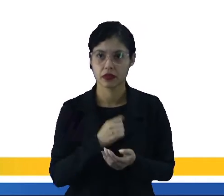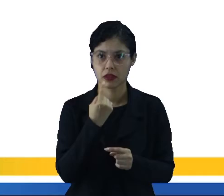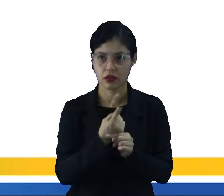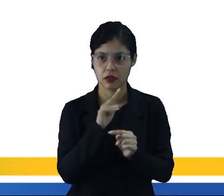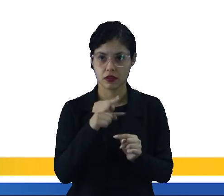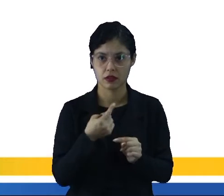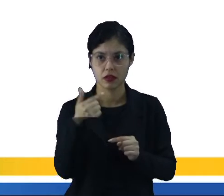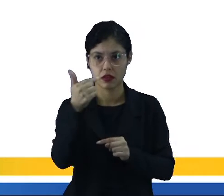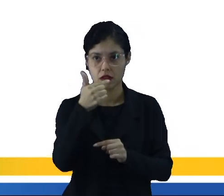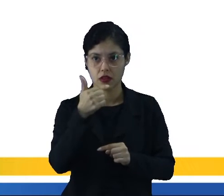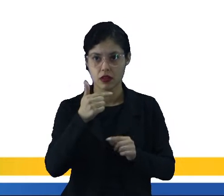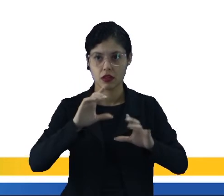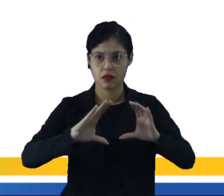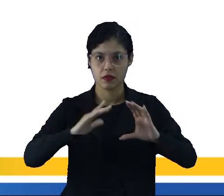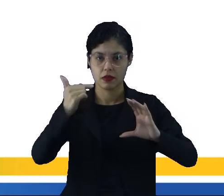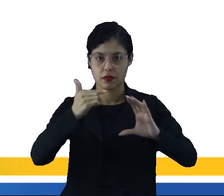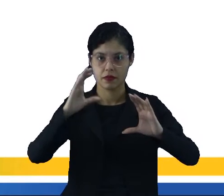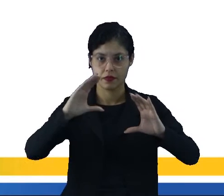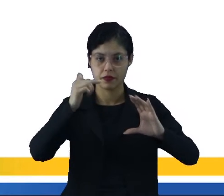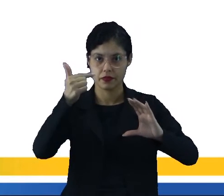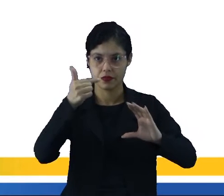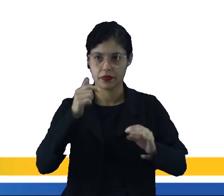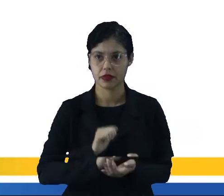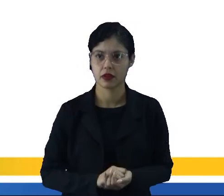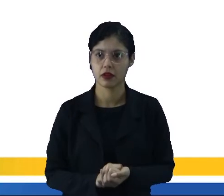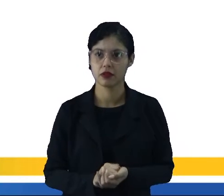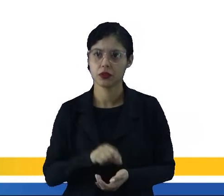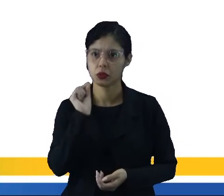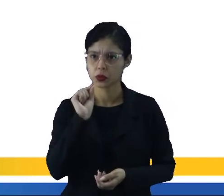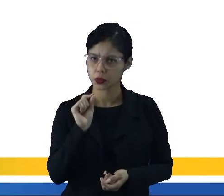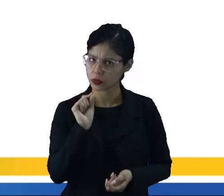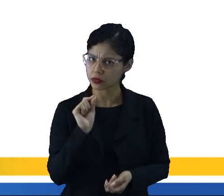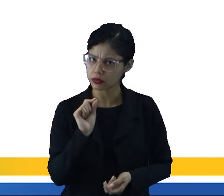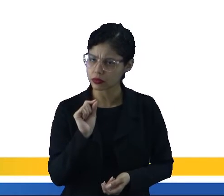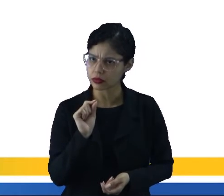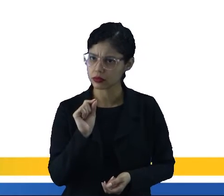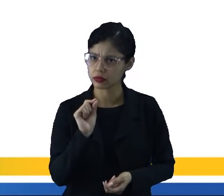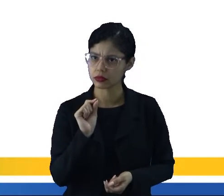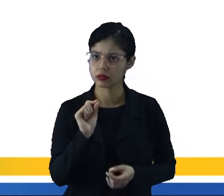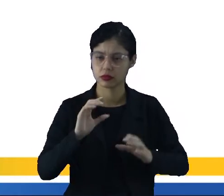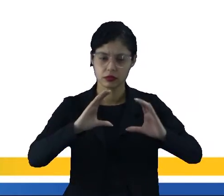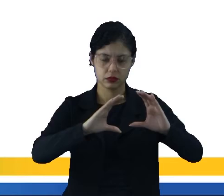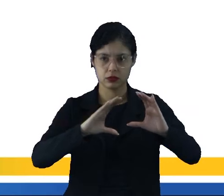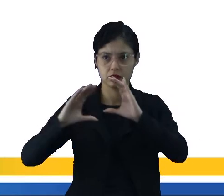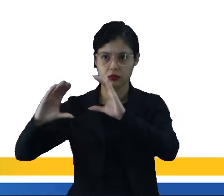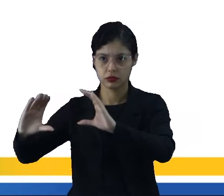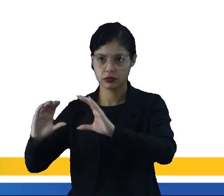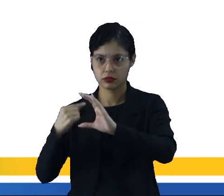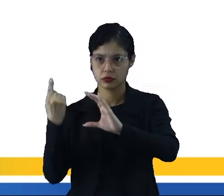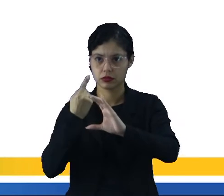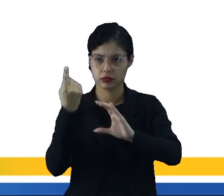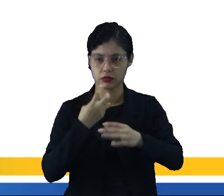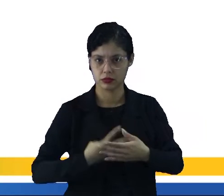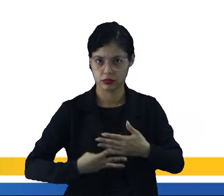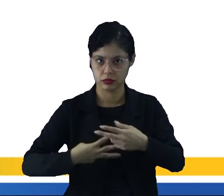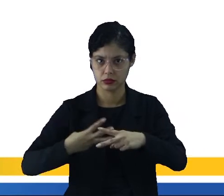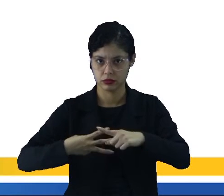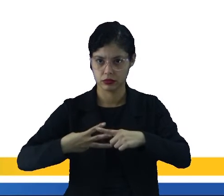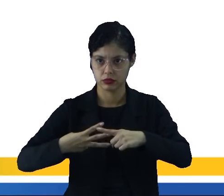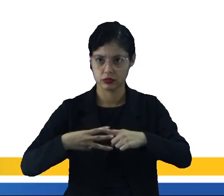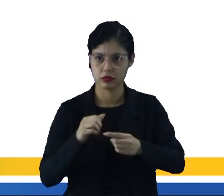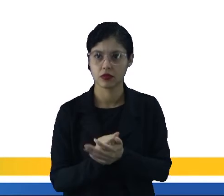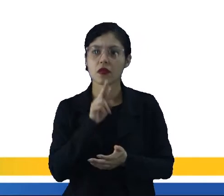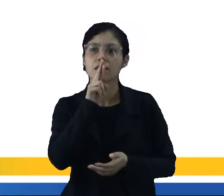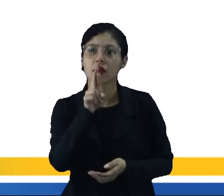1,1 ao quadrado vezes L ao quadrado que que é volume é a área da base vezes altura sobre 3 esse